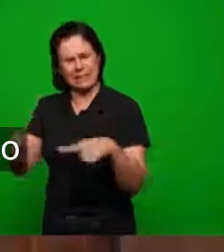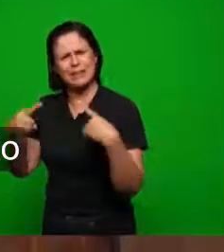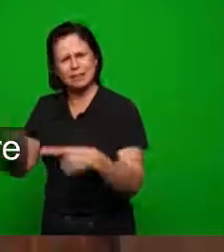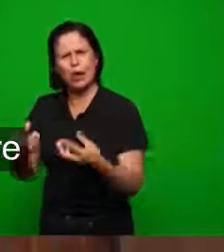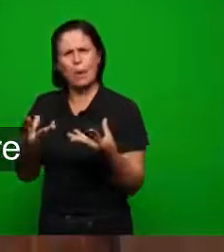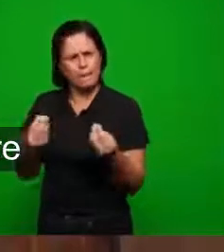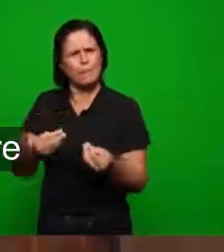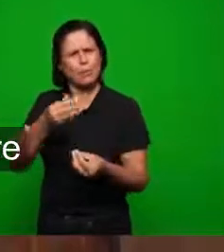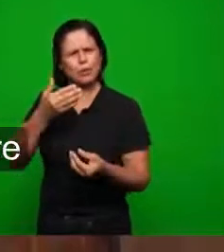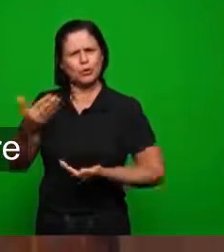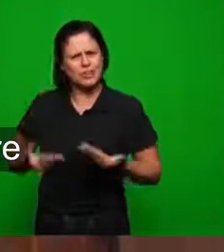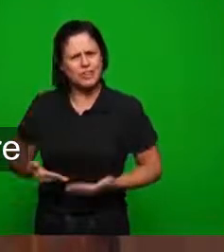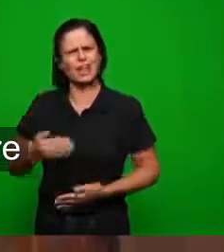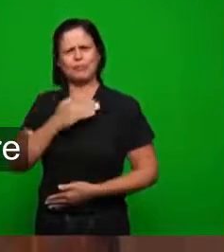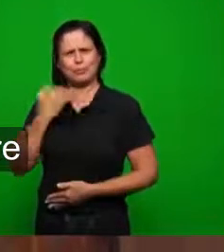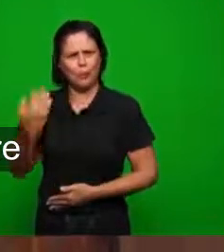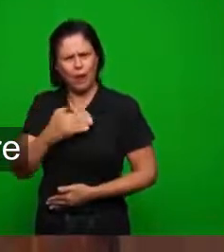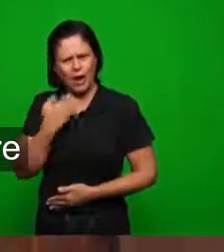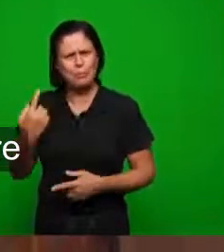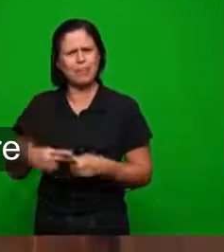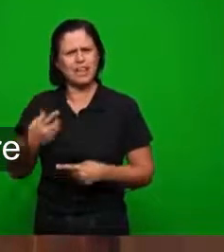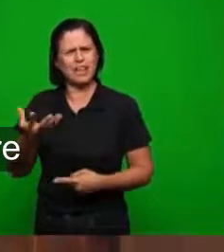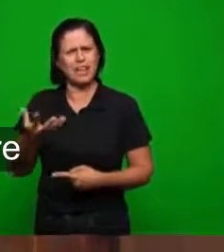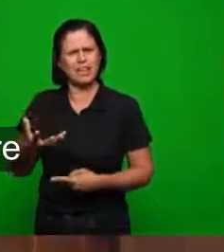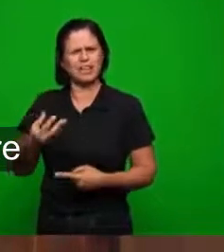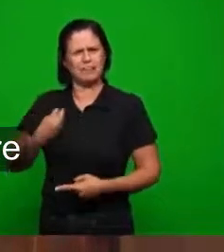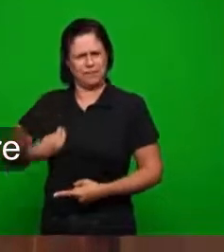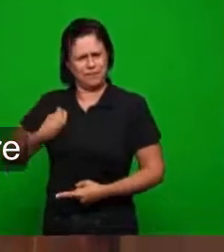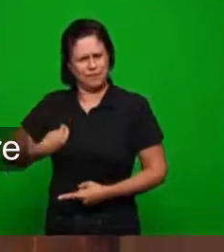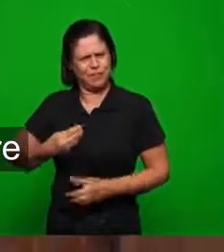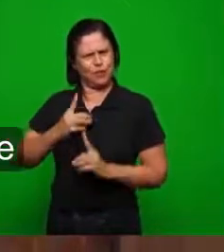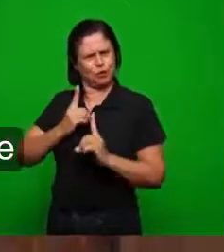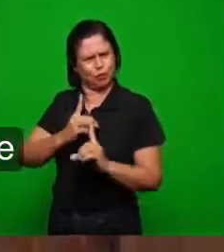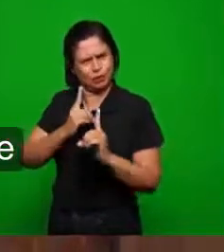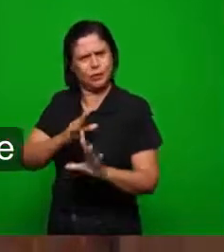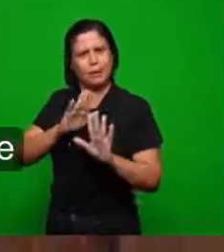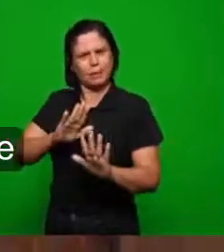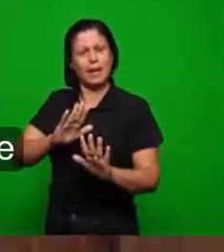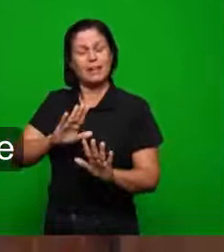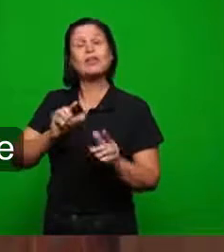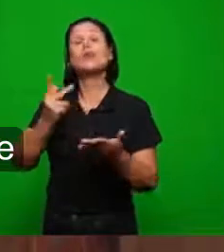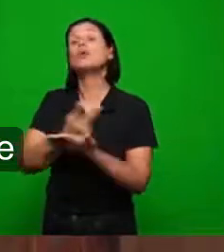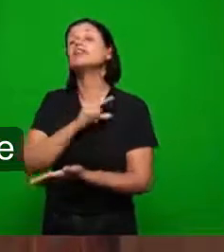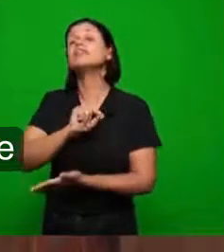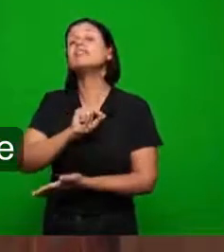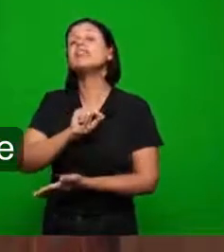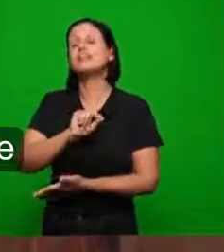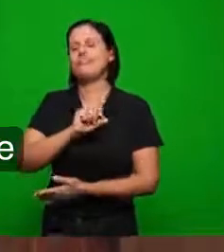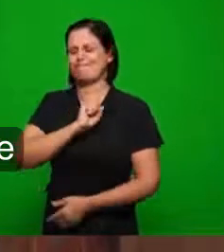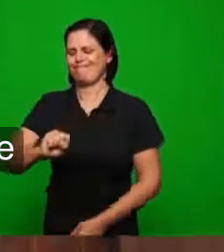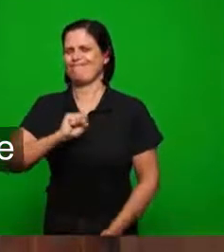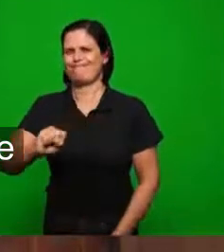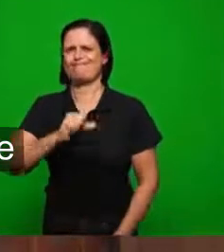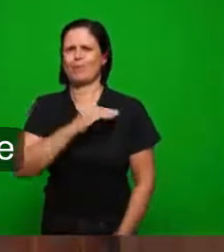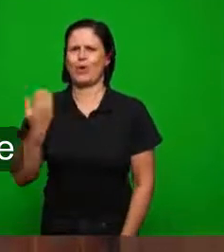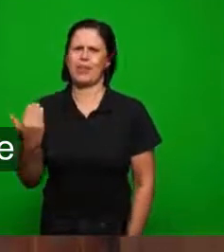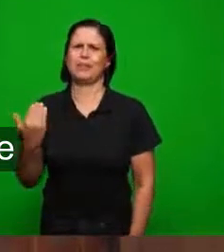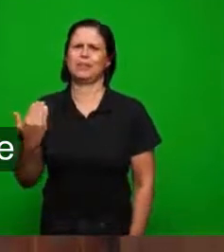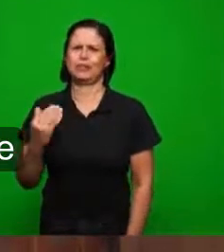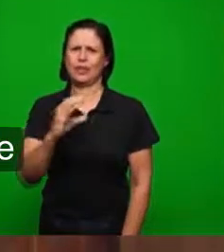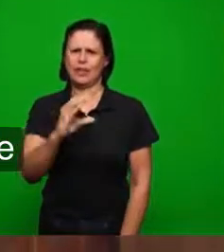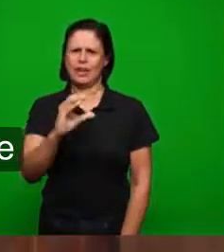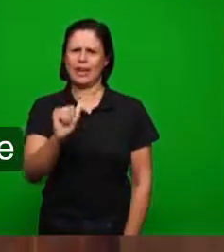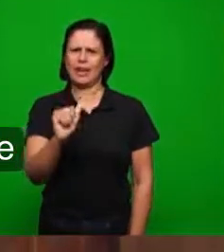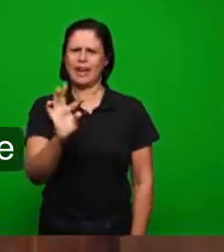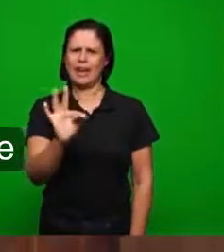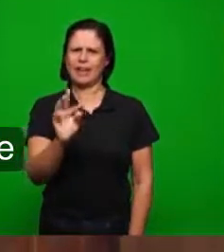porque queriam confessar a palavra, a vida, a doutrina, e eram mortos. Os cataros, que